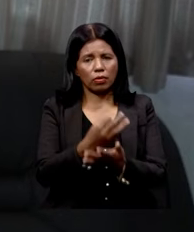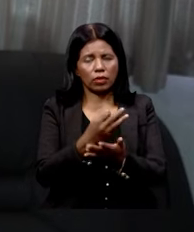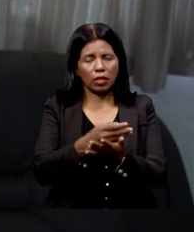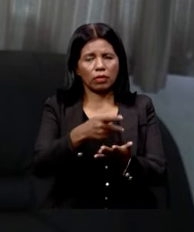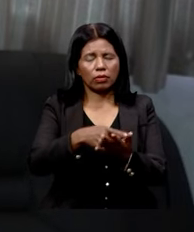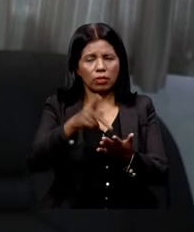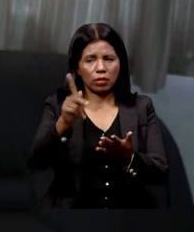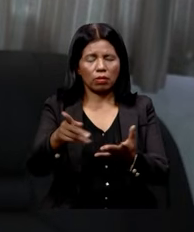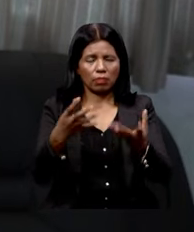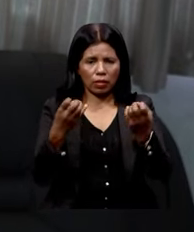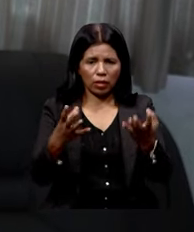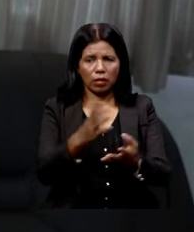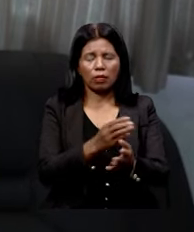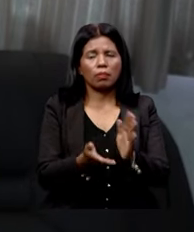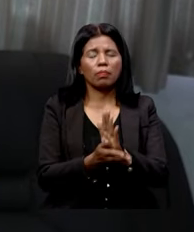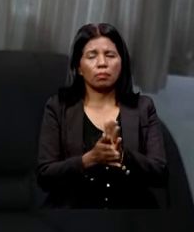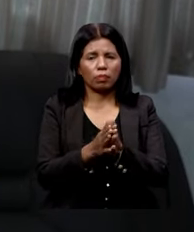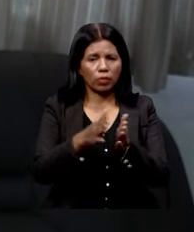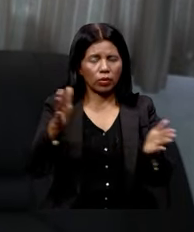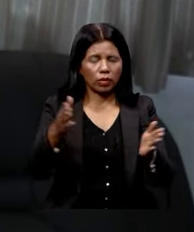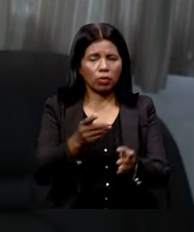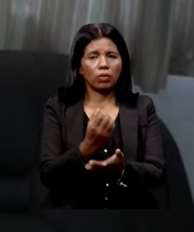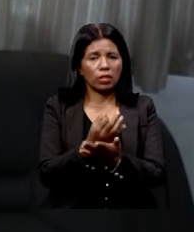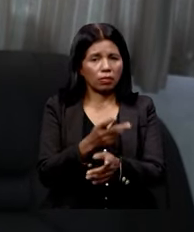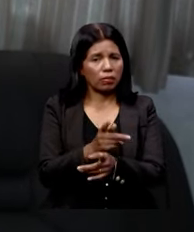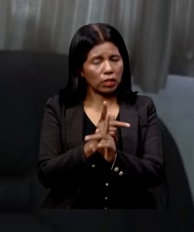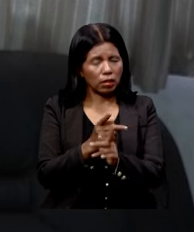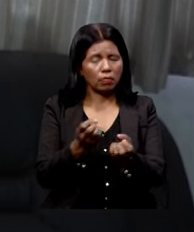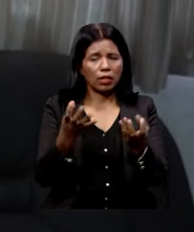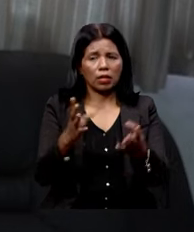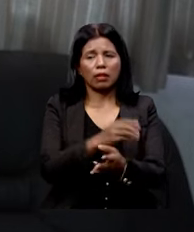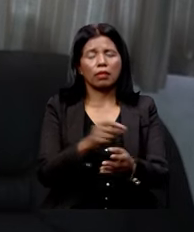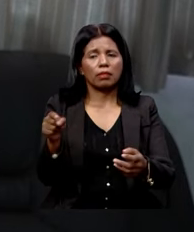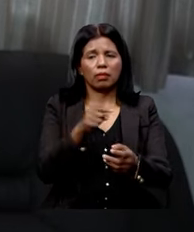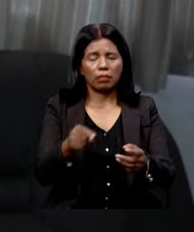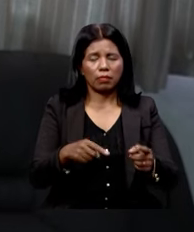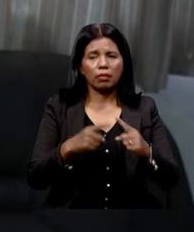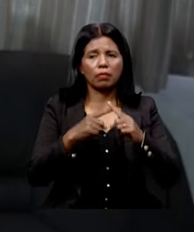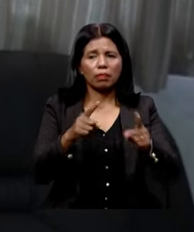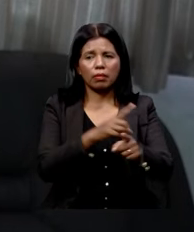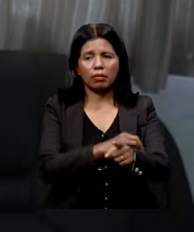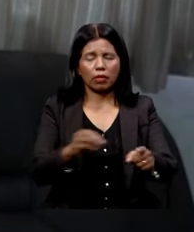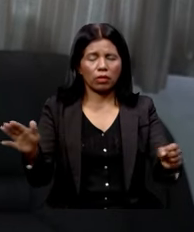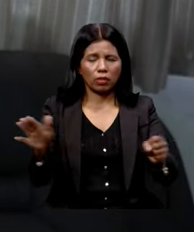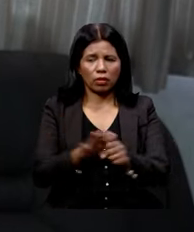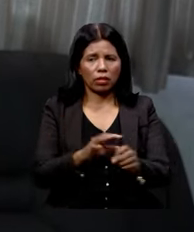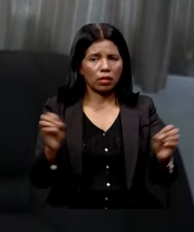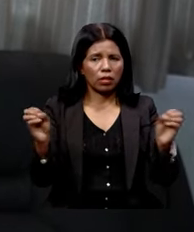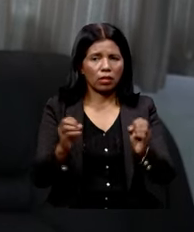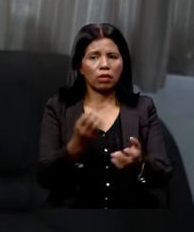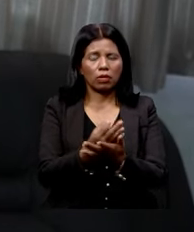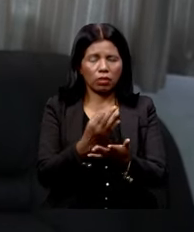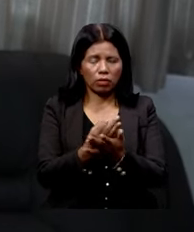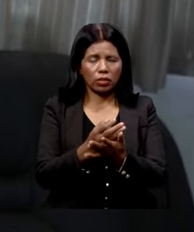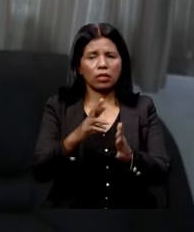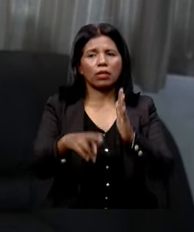despesas barra que leu, né? Bot leu, percentagem de despesas, né? Barra o caráter consultivo, lá os despesas, o